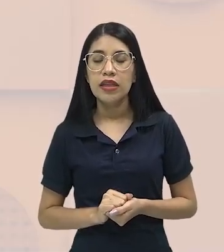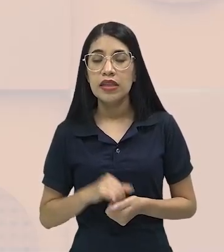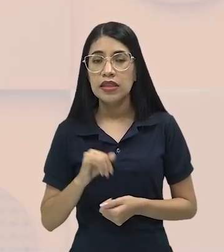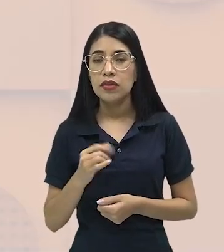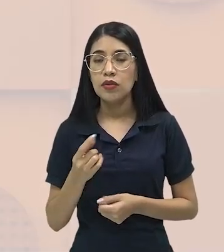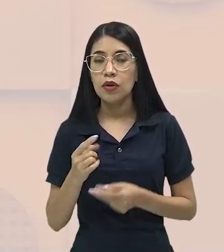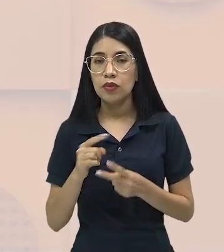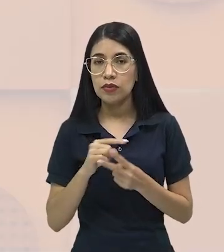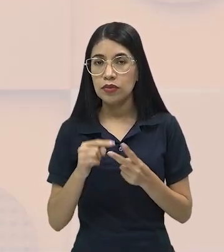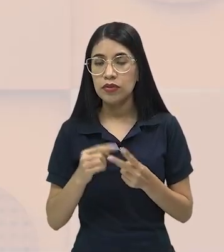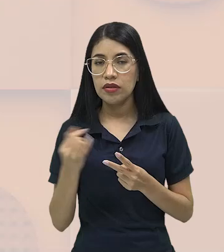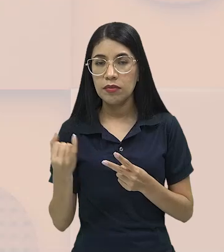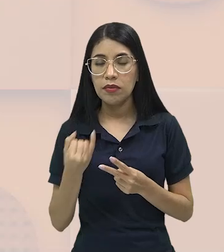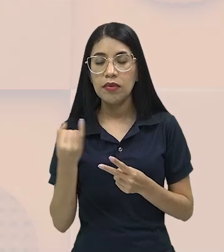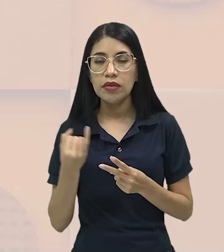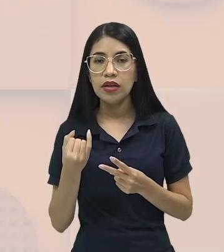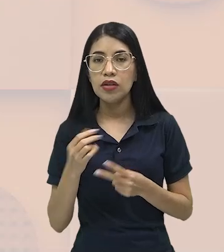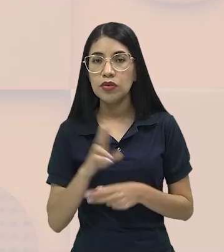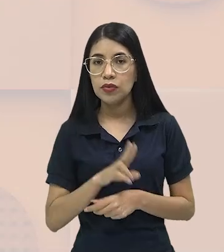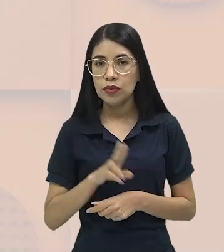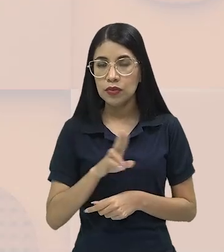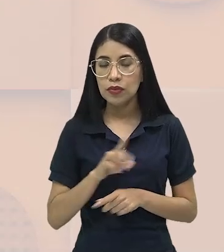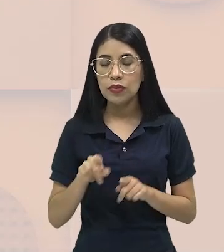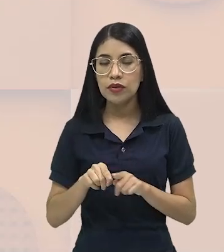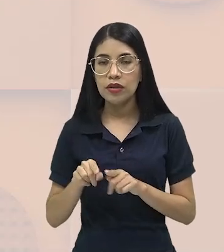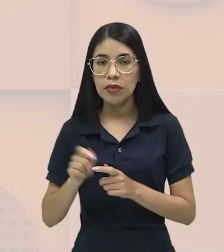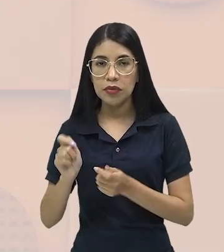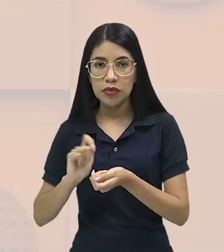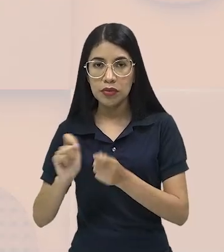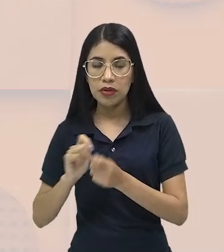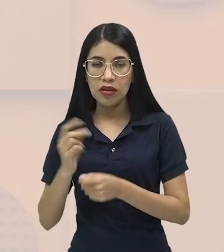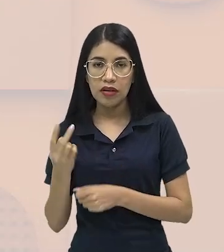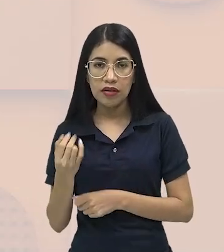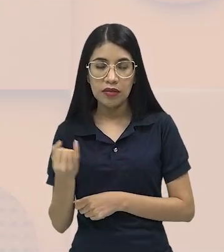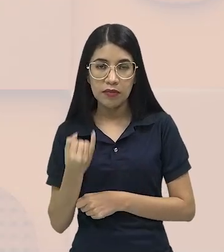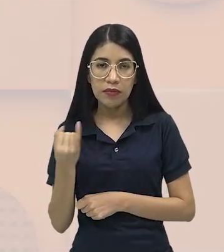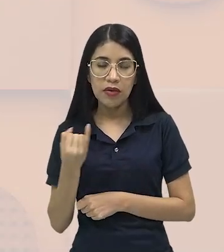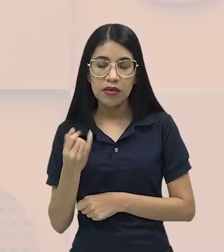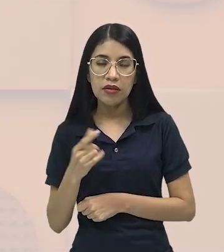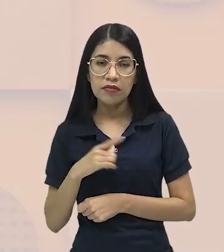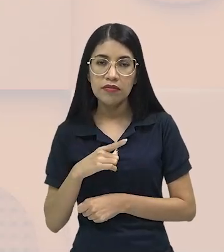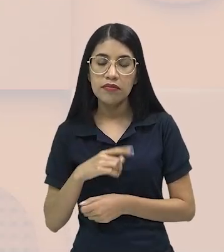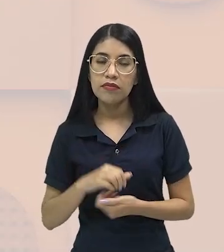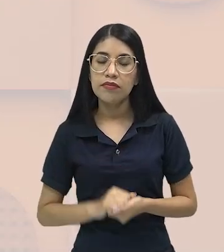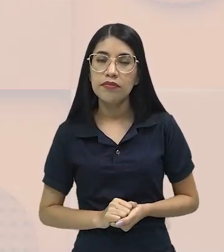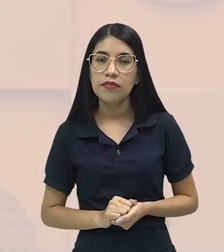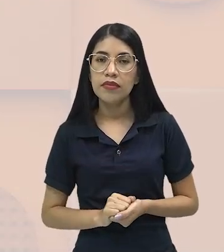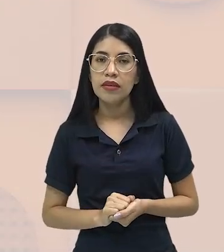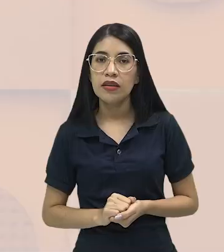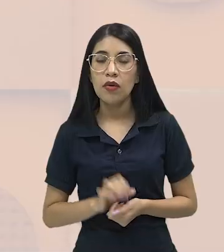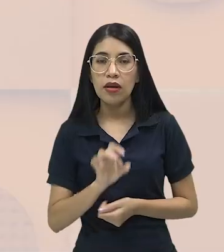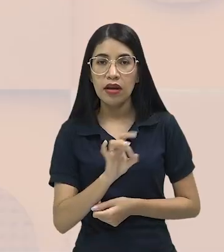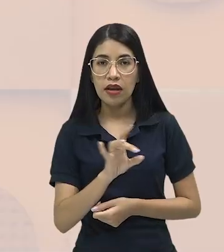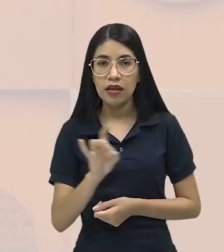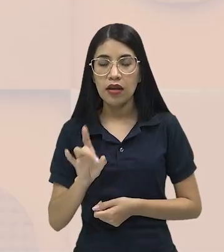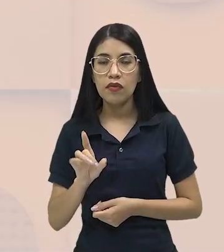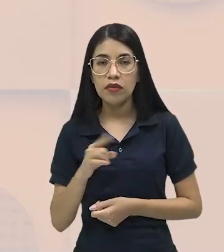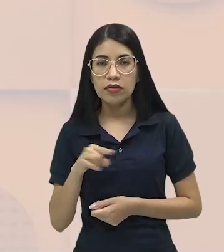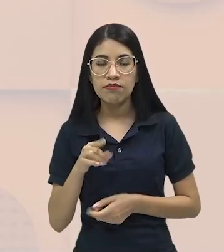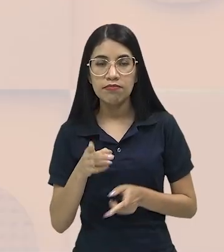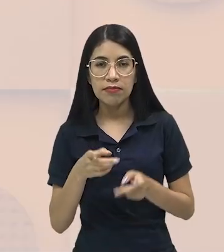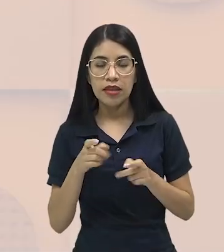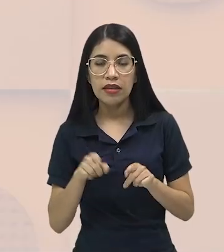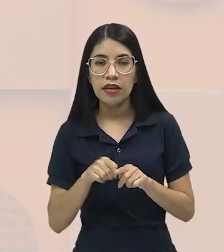sendo importantes, né? O valor de uso e o valor de troca, tá bom? E que você, enquanto ser individual, ao notar isso